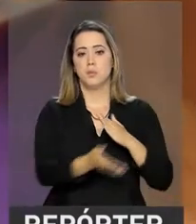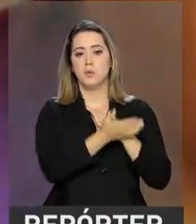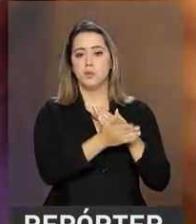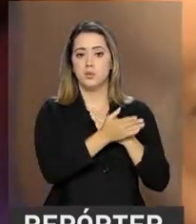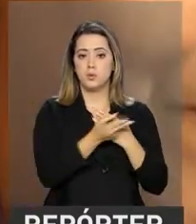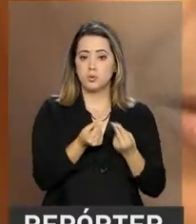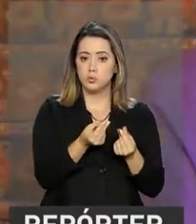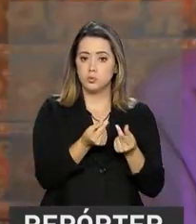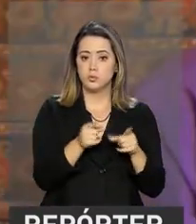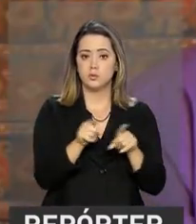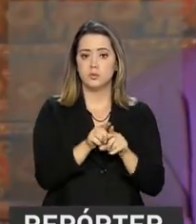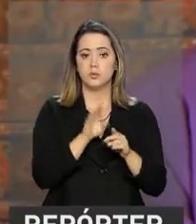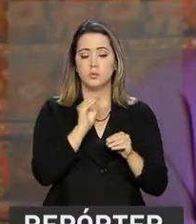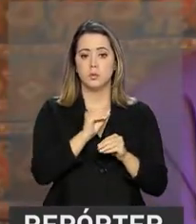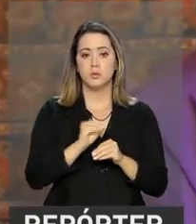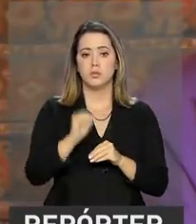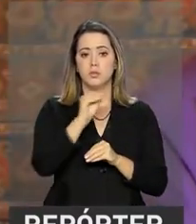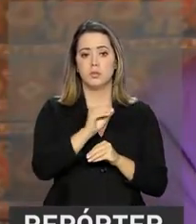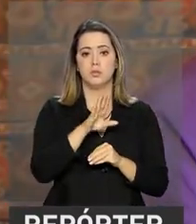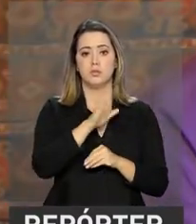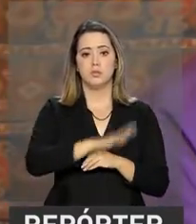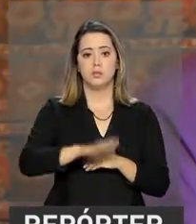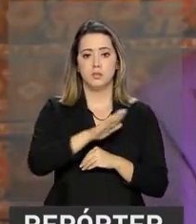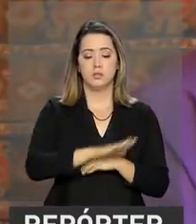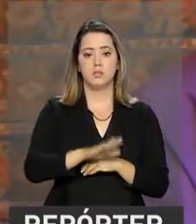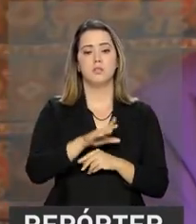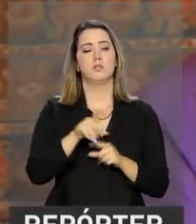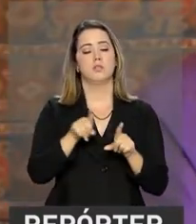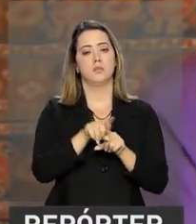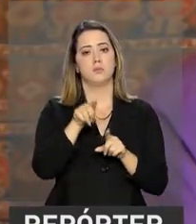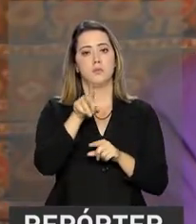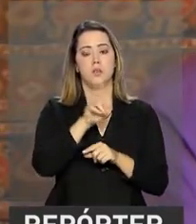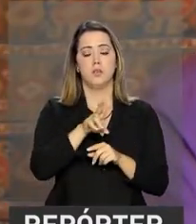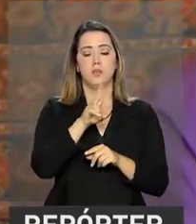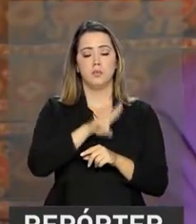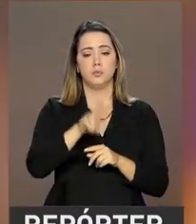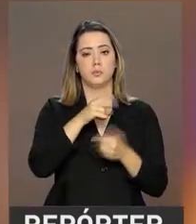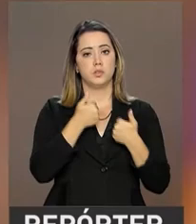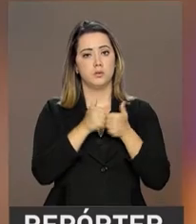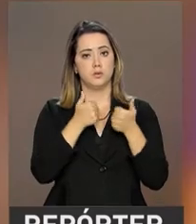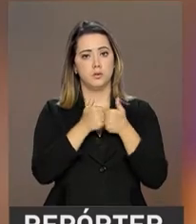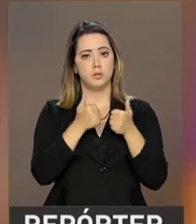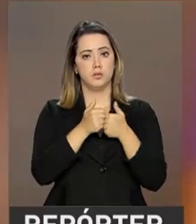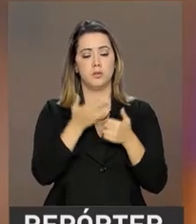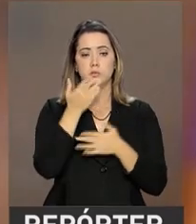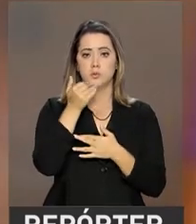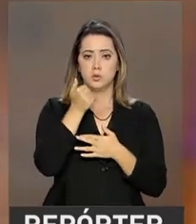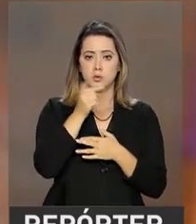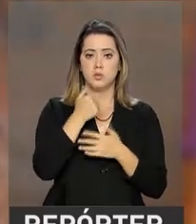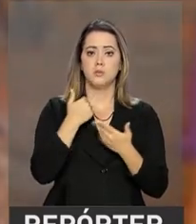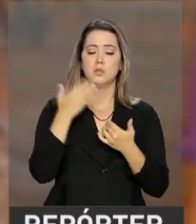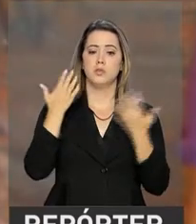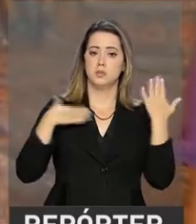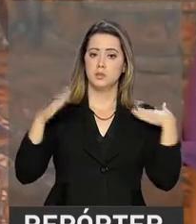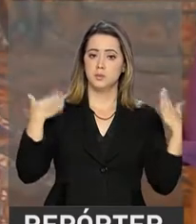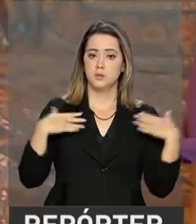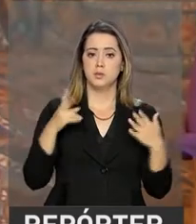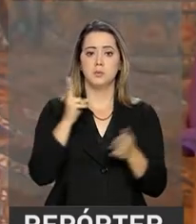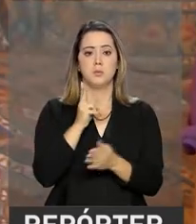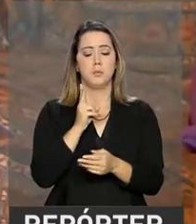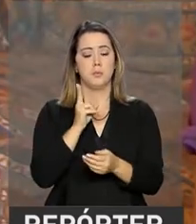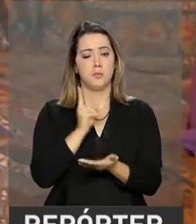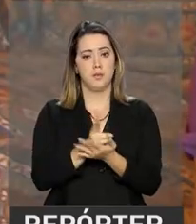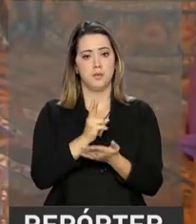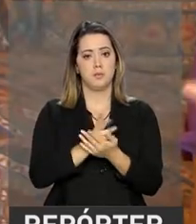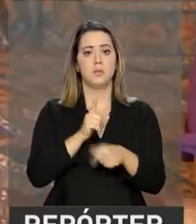cuidar das crianças, que usava com transporte, alimentação, roupas e lazer. Mesmo com prazo para terminar, a